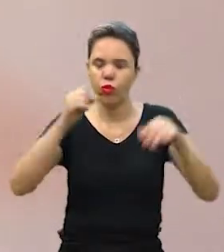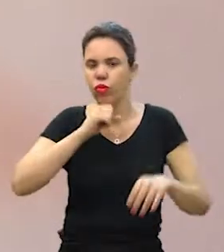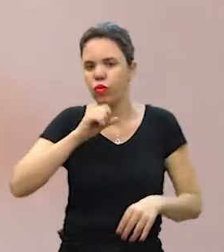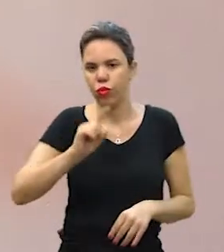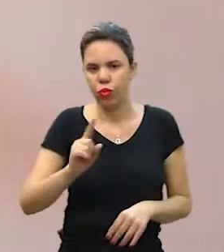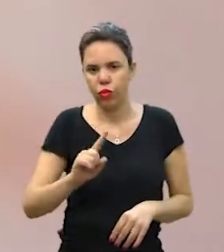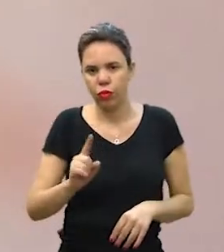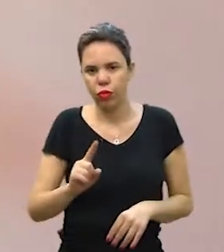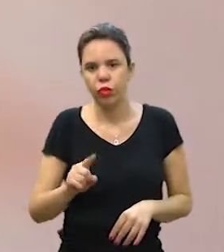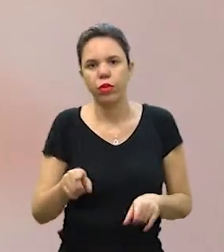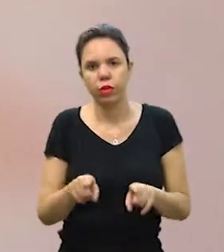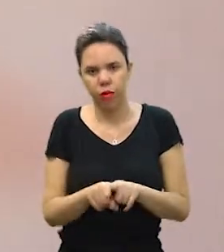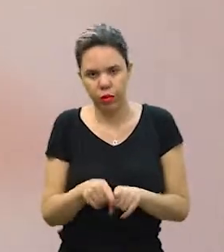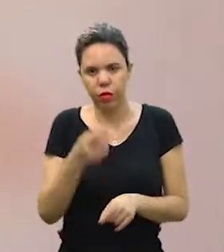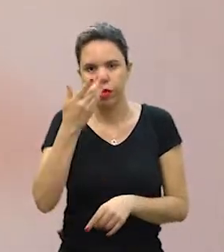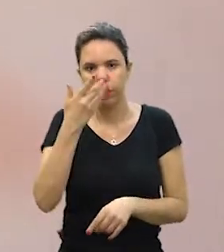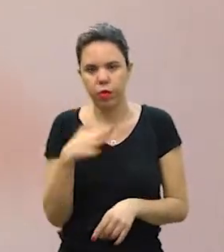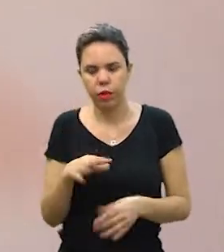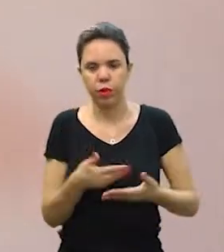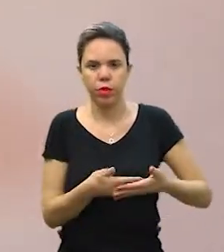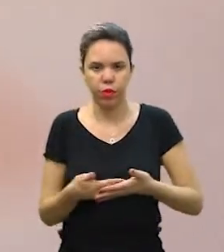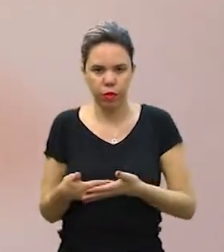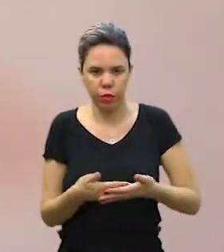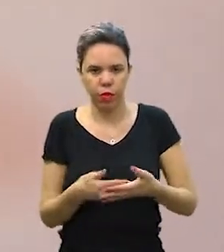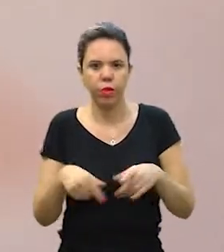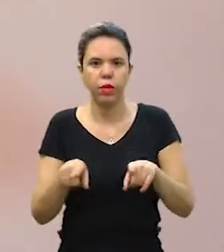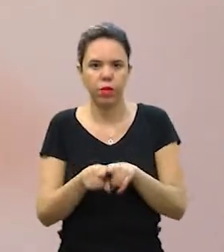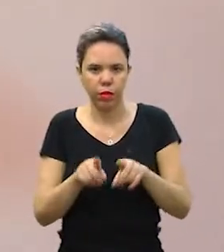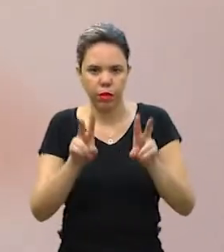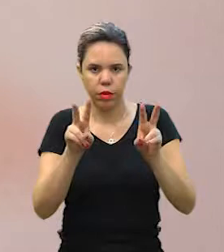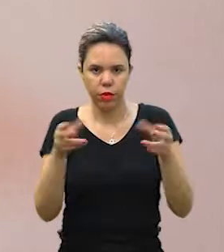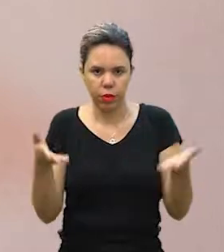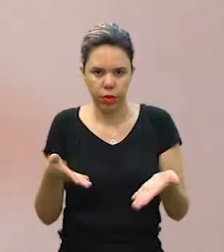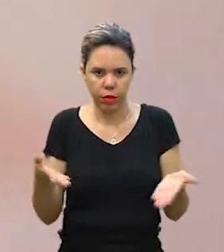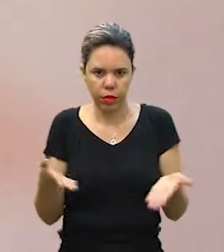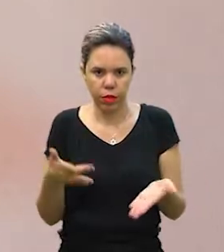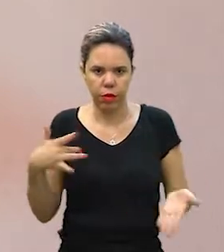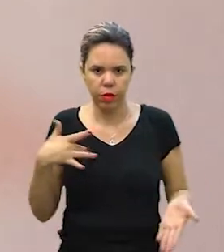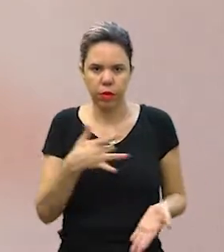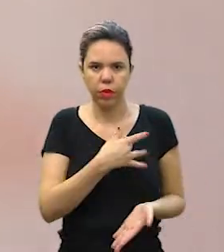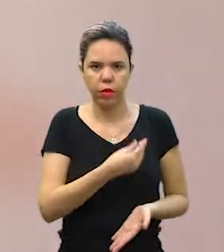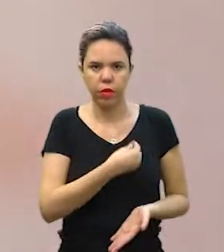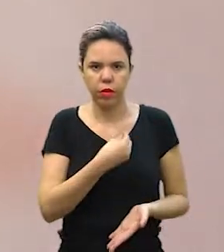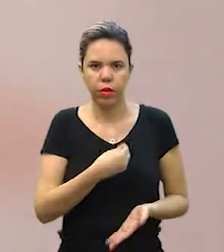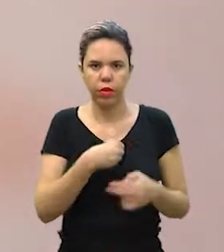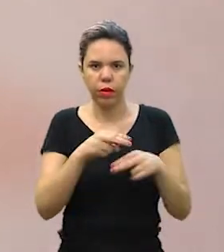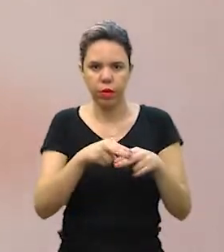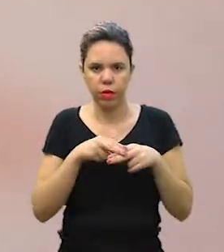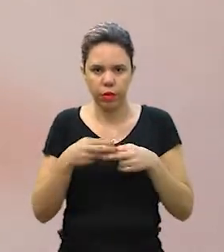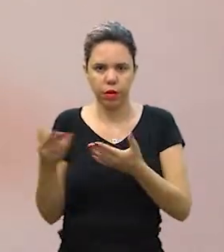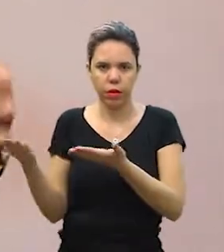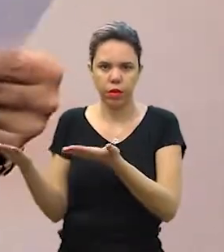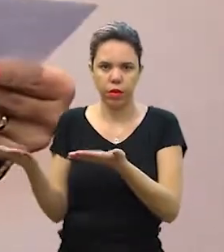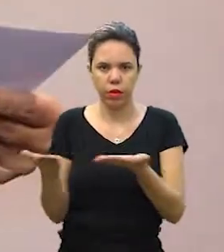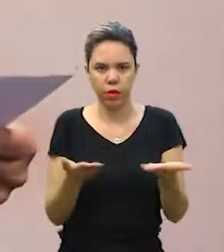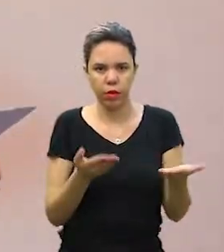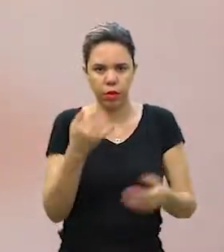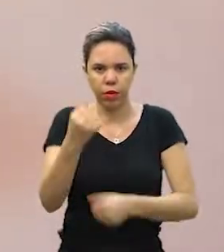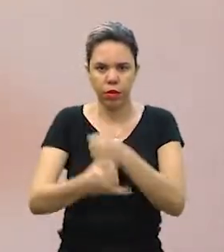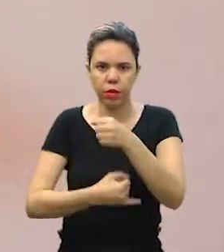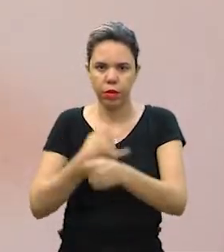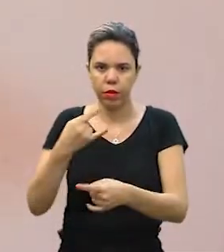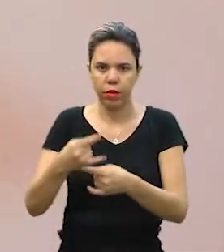mais velhos, não. Criança, bebê também são tema aqui do Saúde e Vida. Por isso, eu recebo de